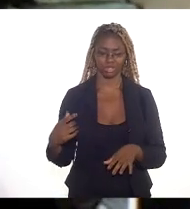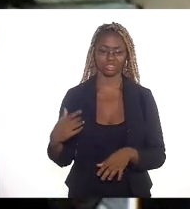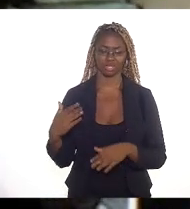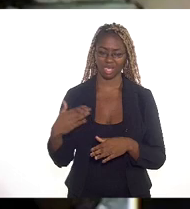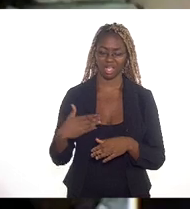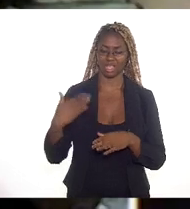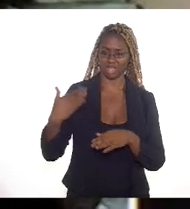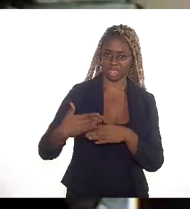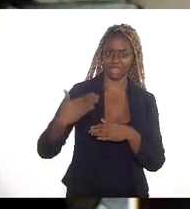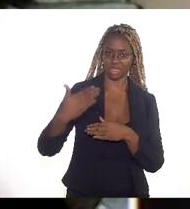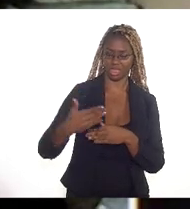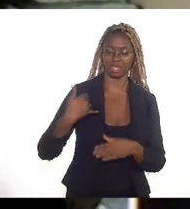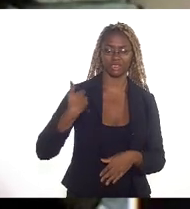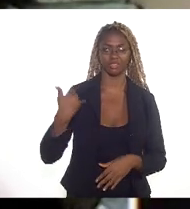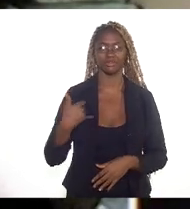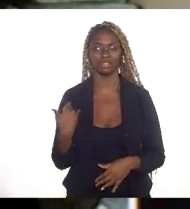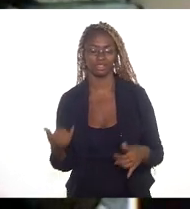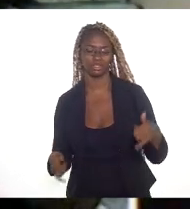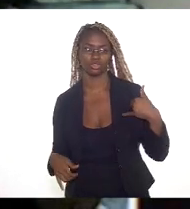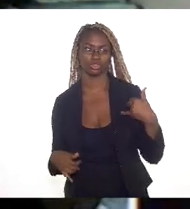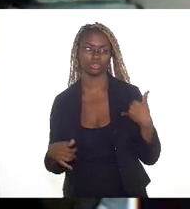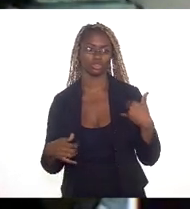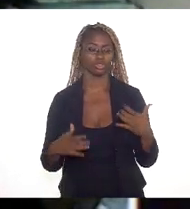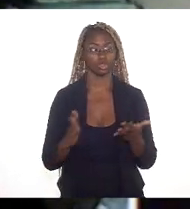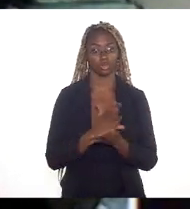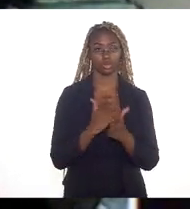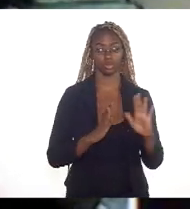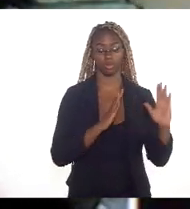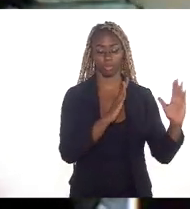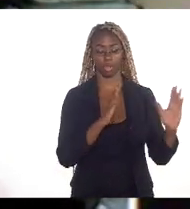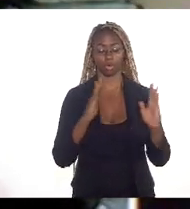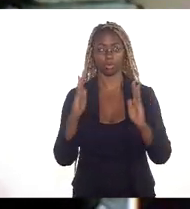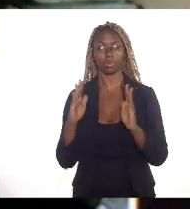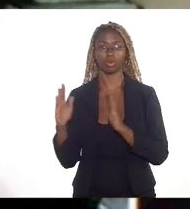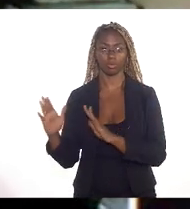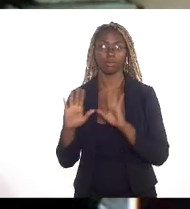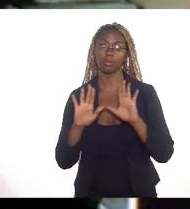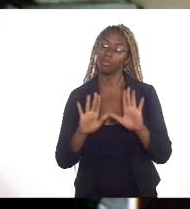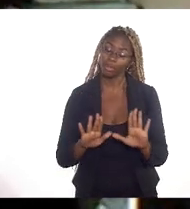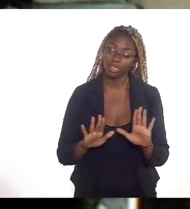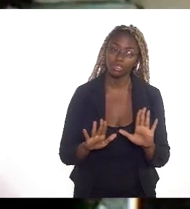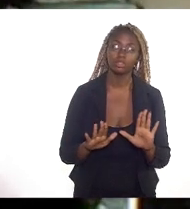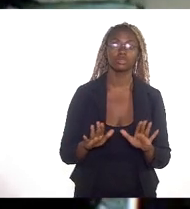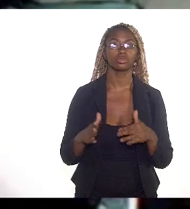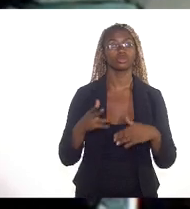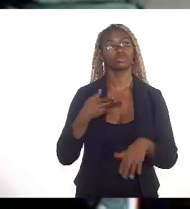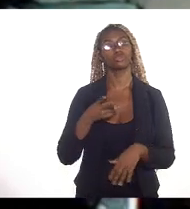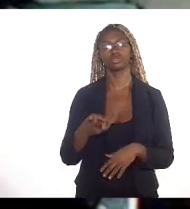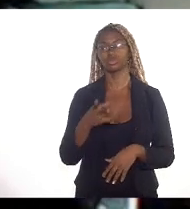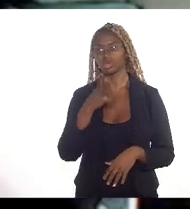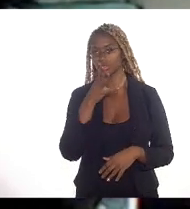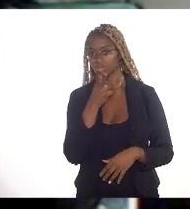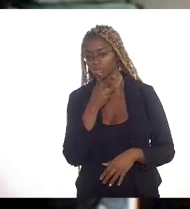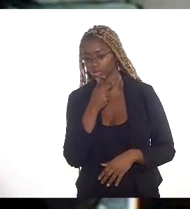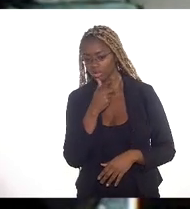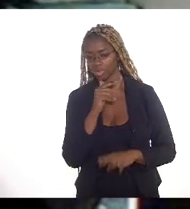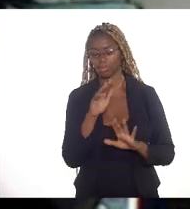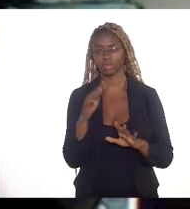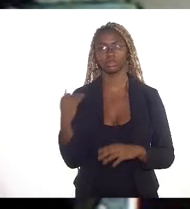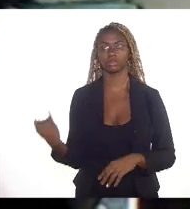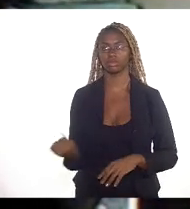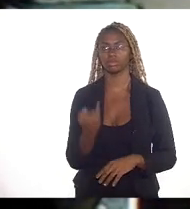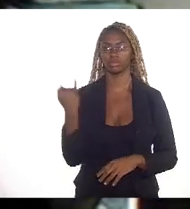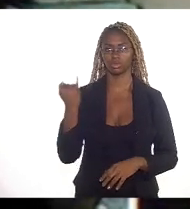um ano, em outros municípios estão indo em blocos, mas é um processo que continua lento. Mas é muito importante